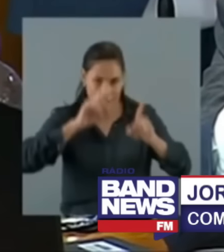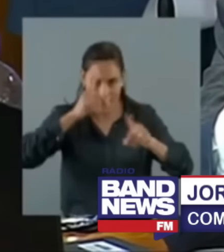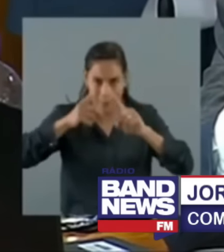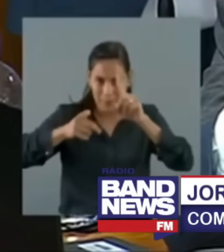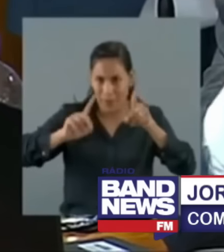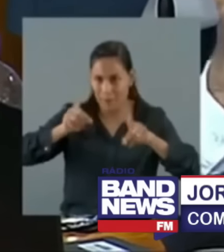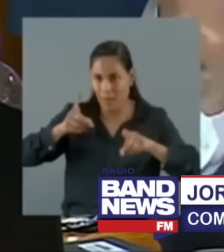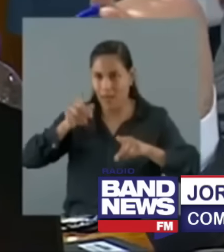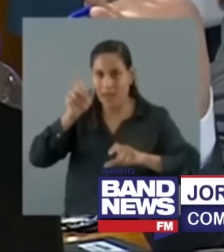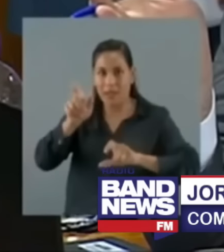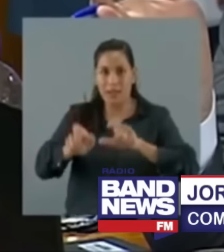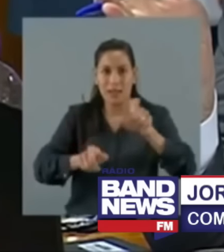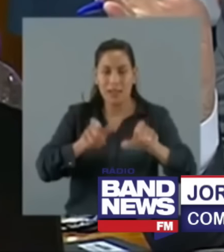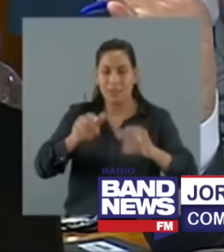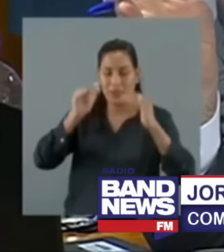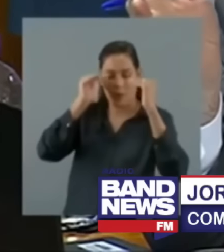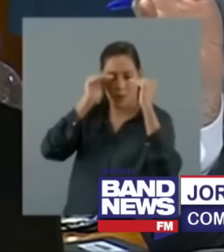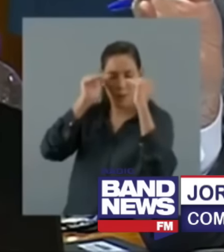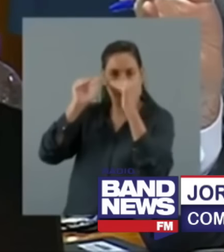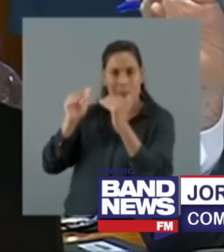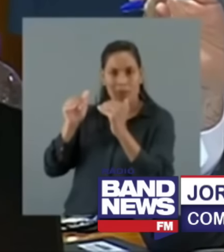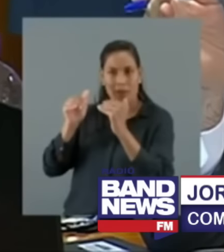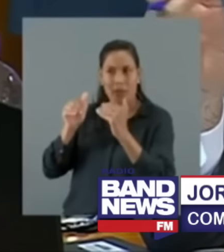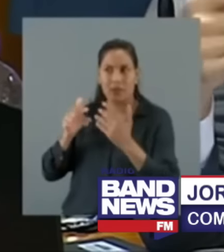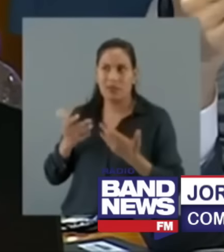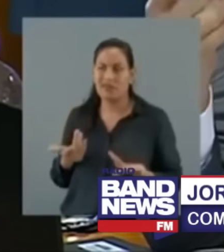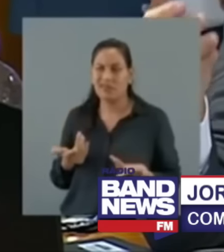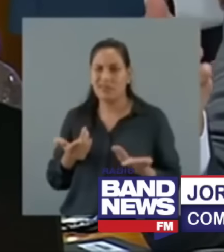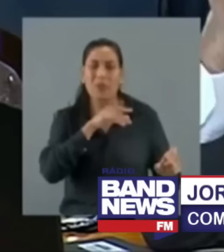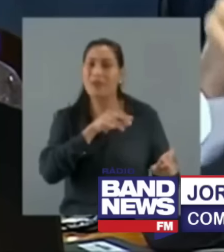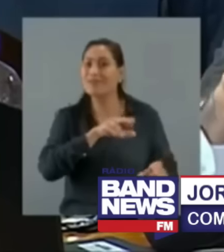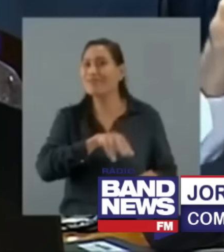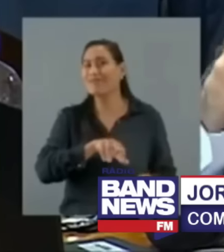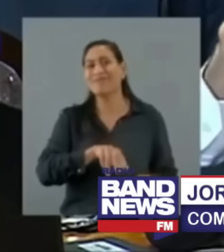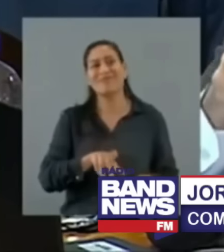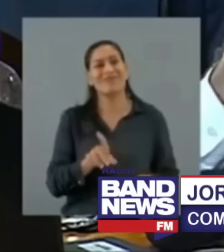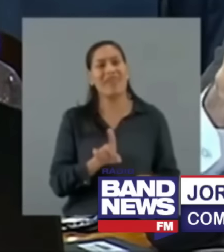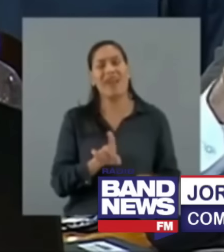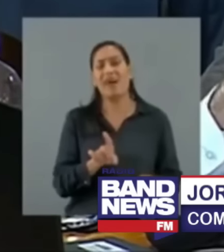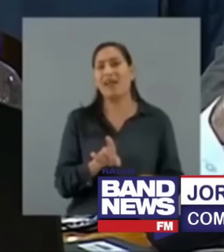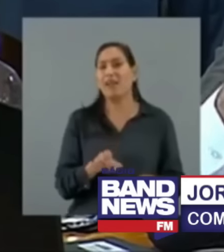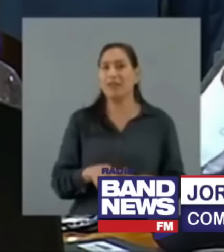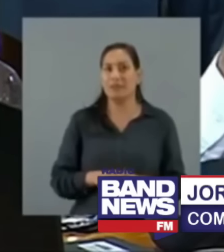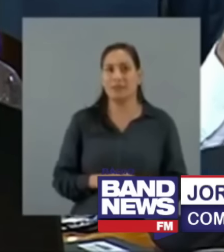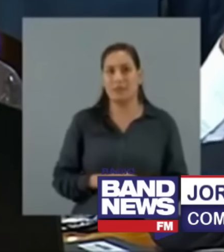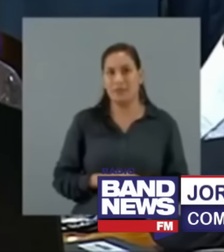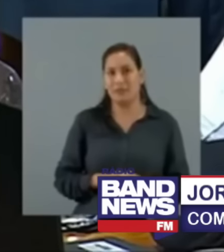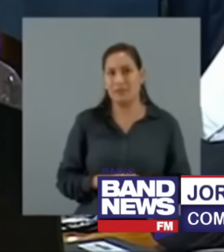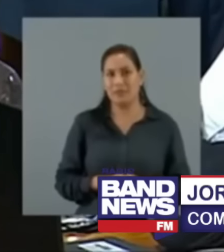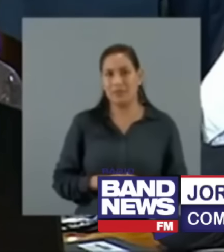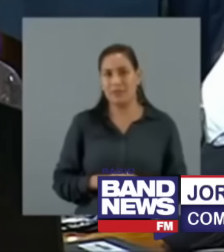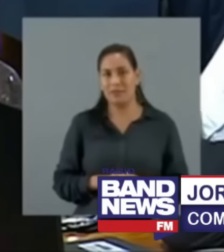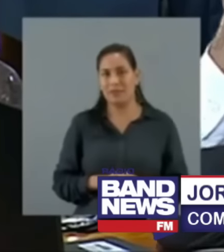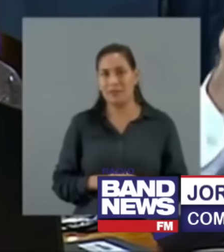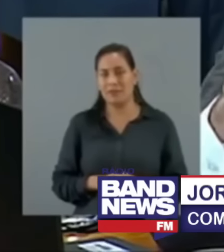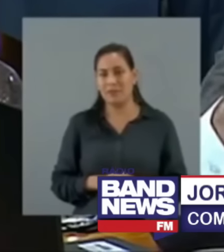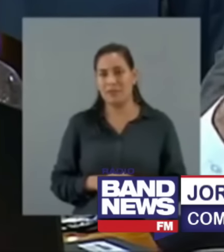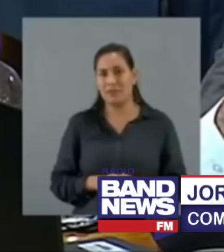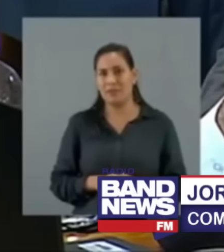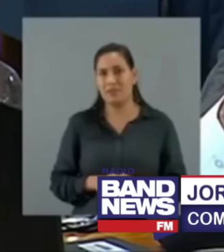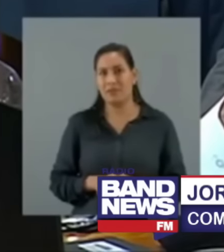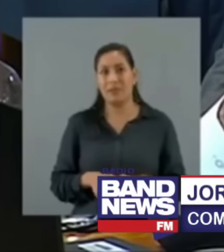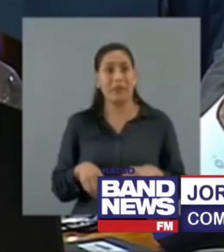cumprir Esse é o plano de tentativa de golpe mais um essa situação de hoje Não era nem para est sendo Não era nem para ter